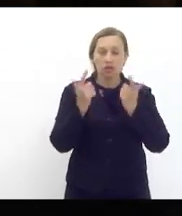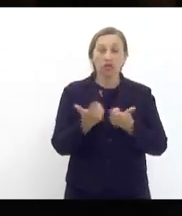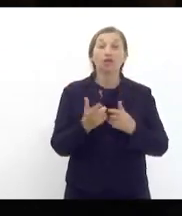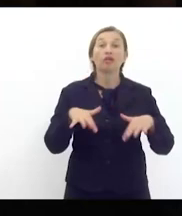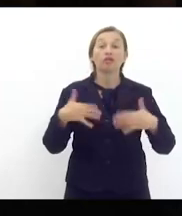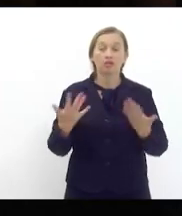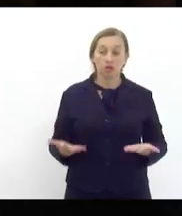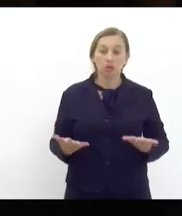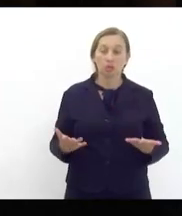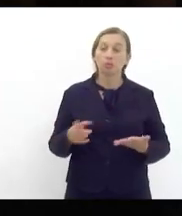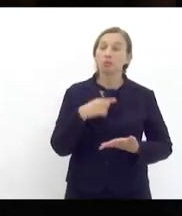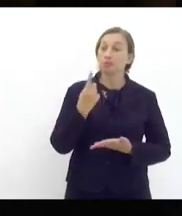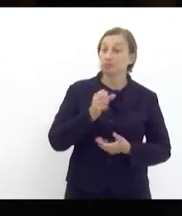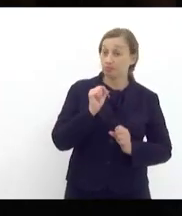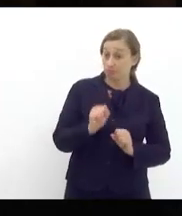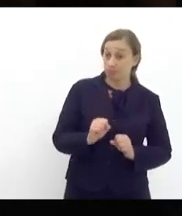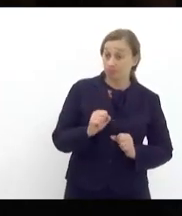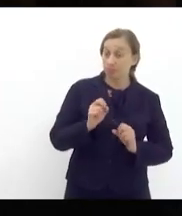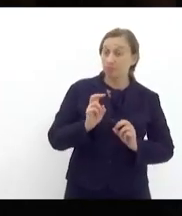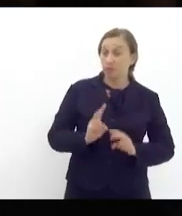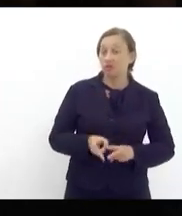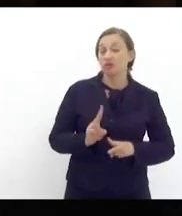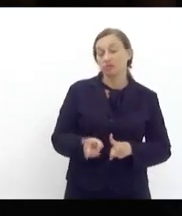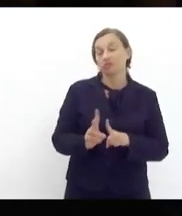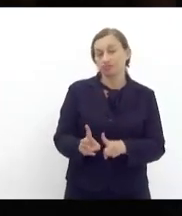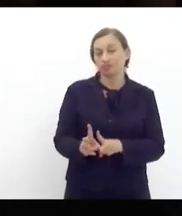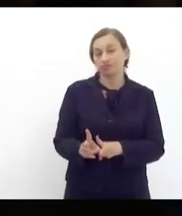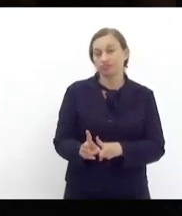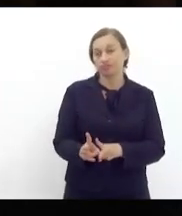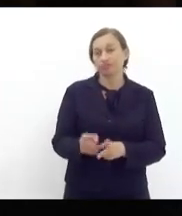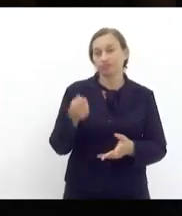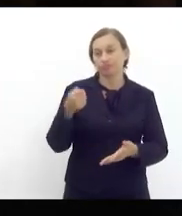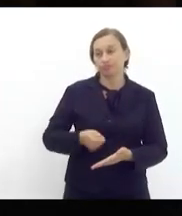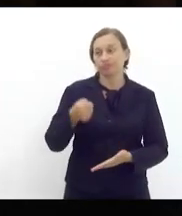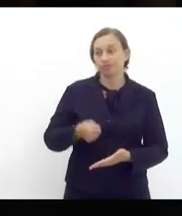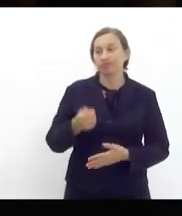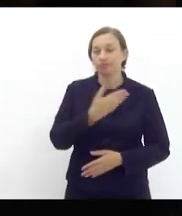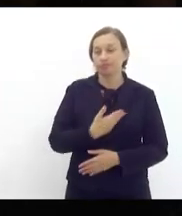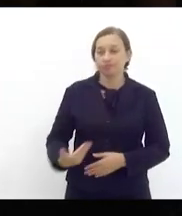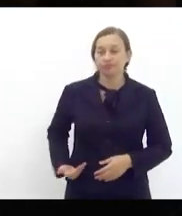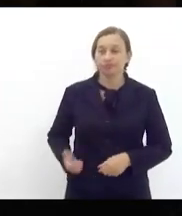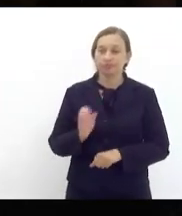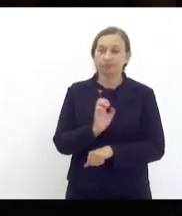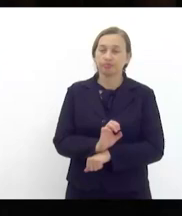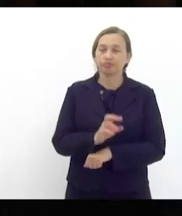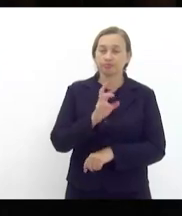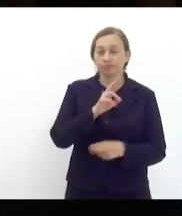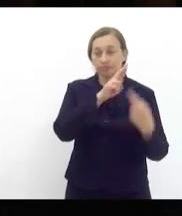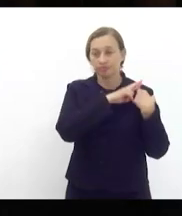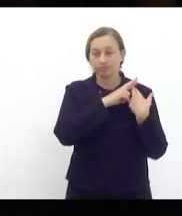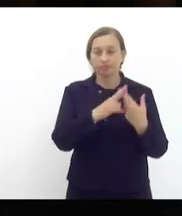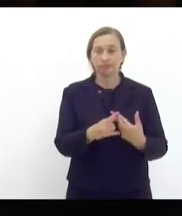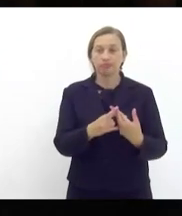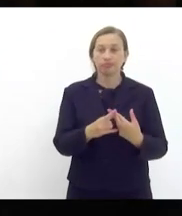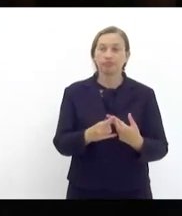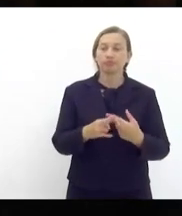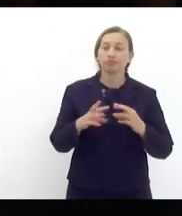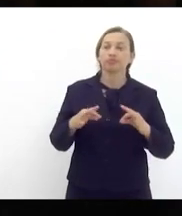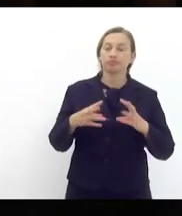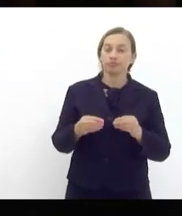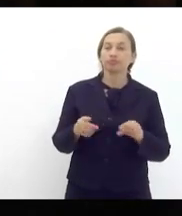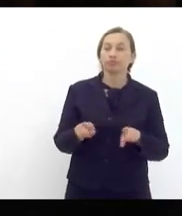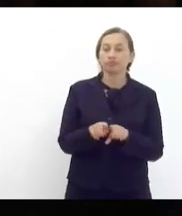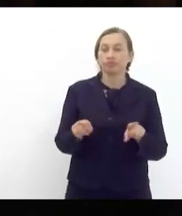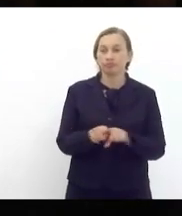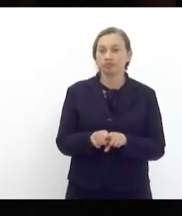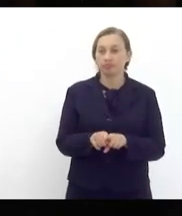Então, que nós possamos prosseguir cobrando o governador do Estado, que tem responsabilidade com relação a isso, mas